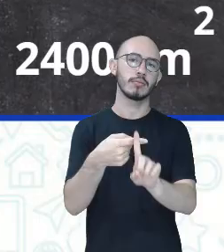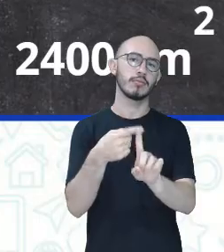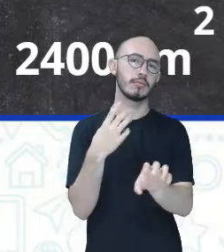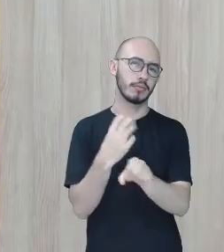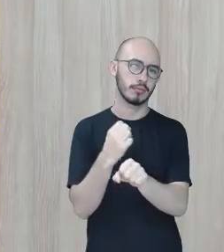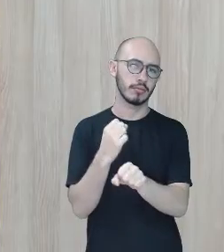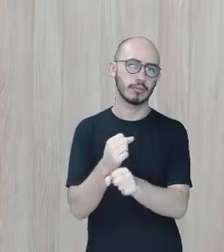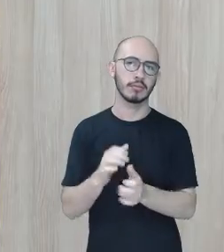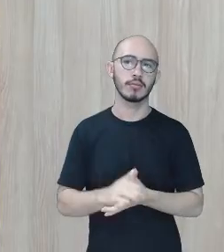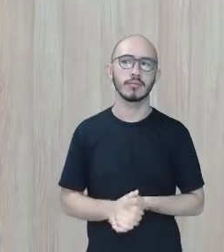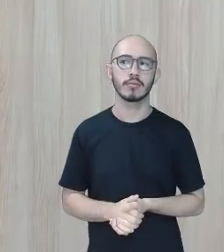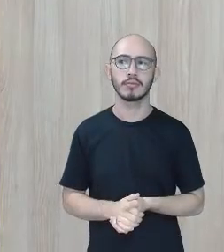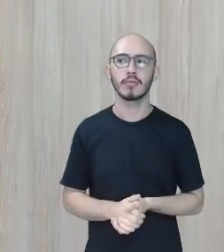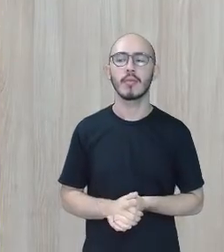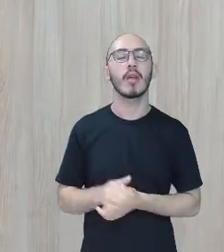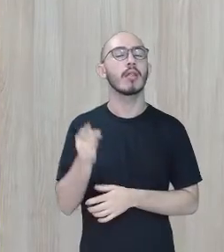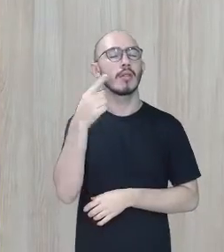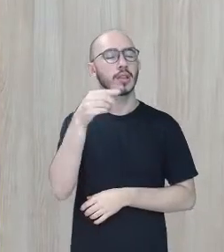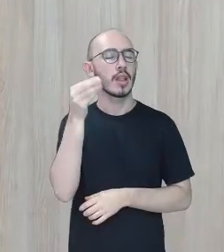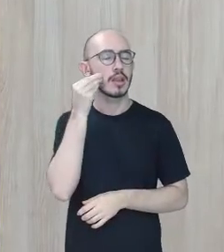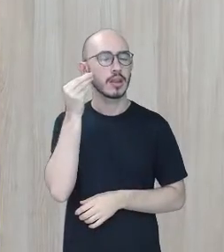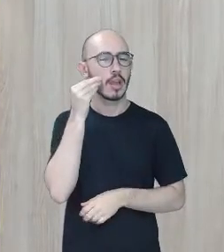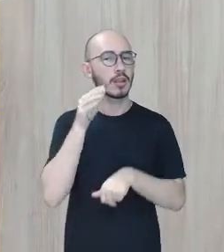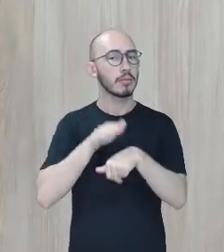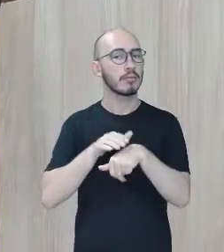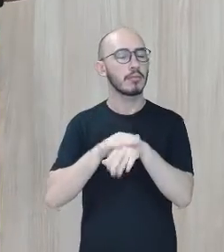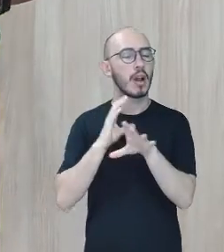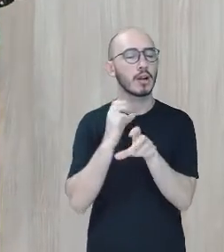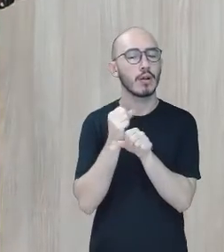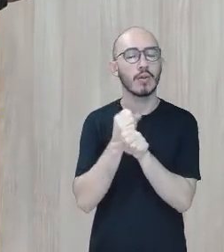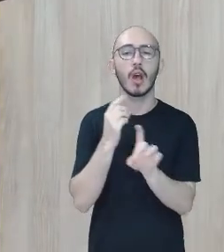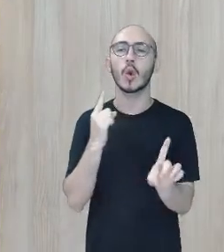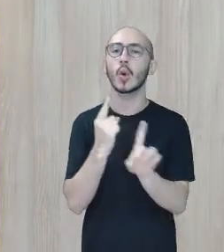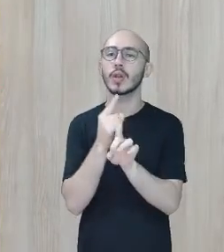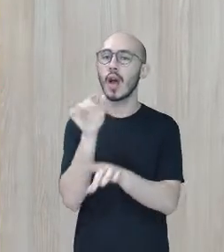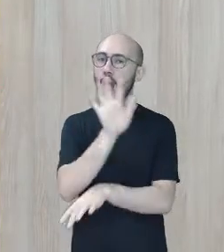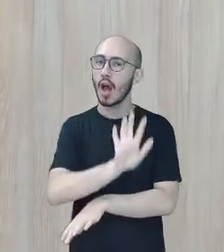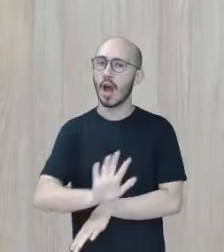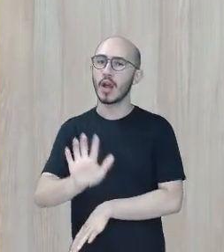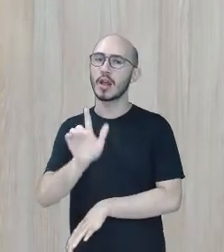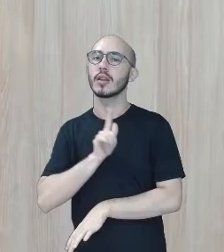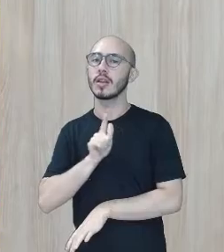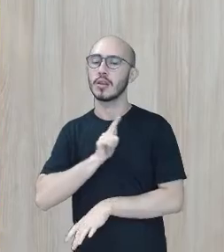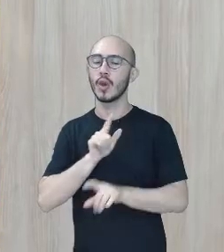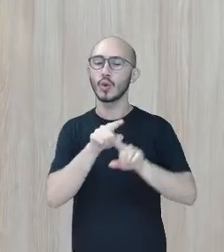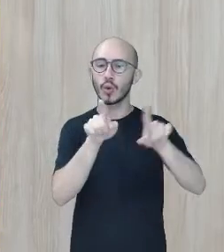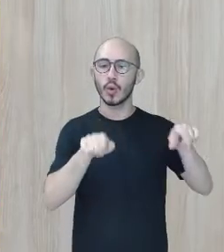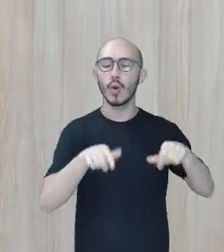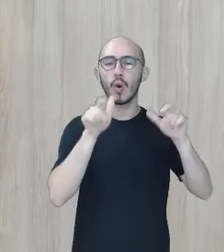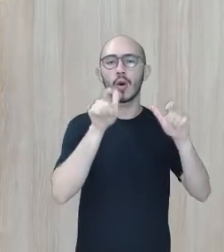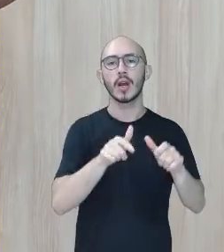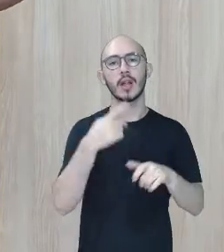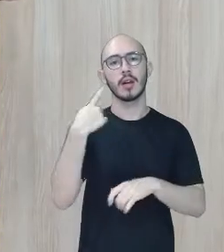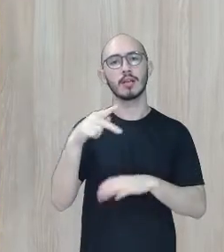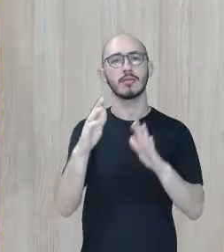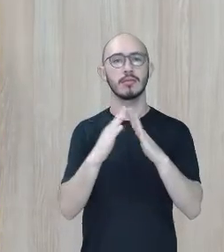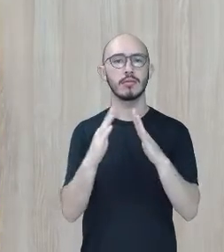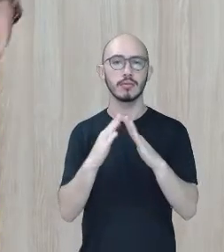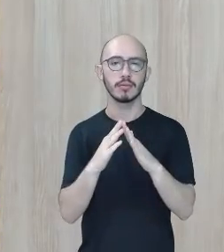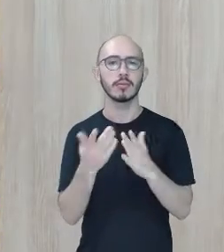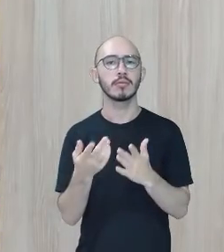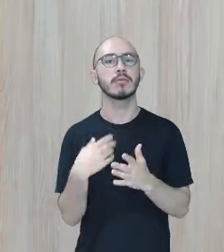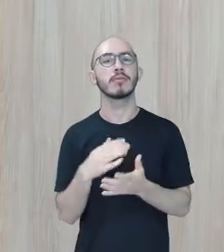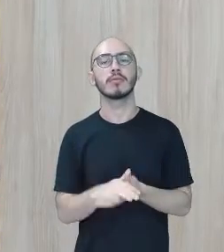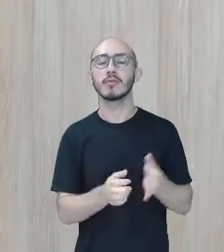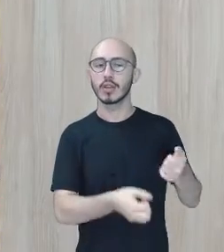desses valores. Então, tenta calcular aí, tenta encontrar a área de um cômodozinho aí da sua casa, certo? E fala